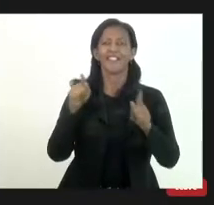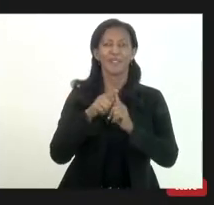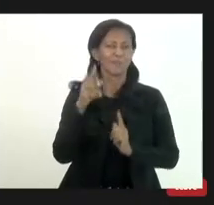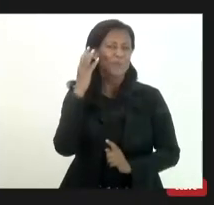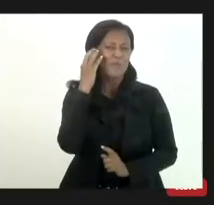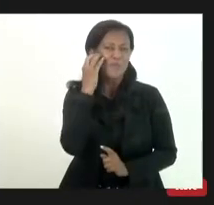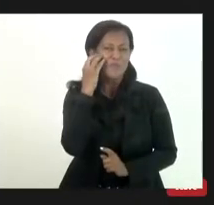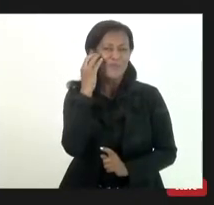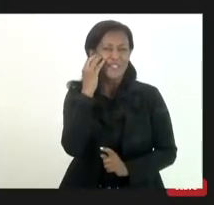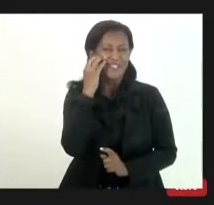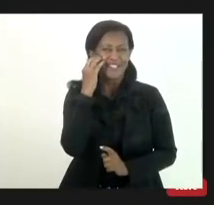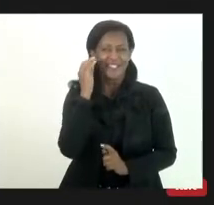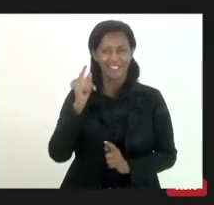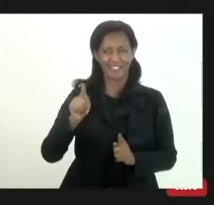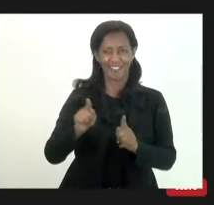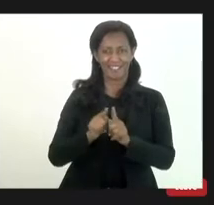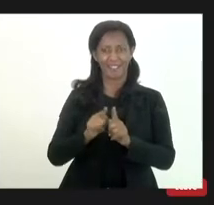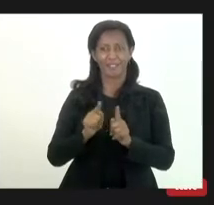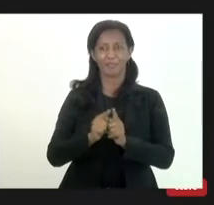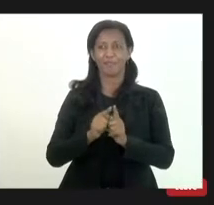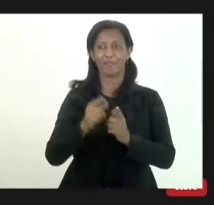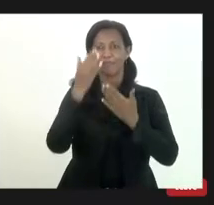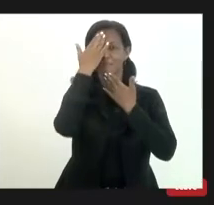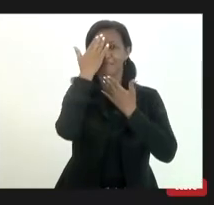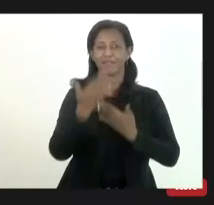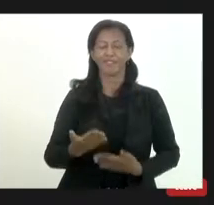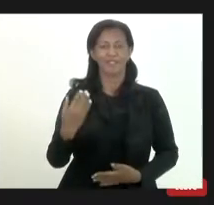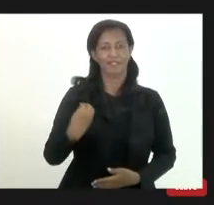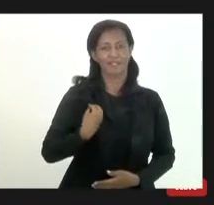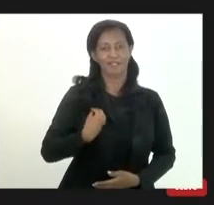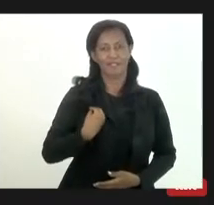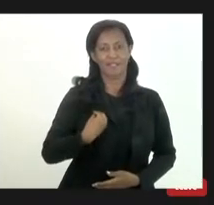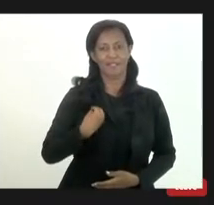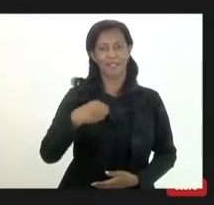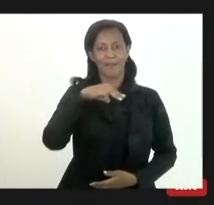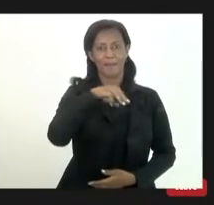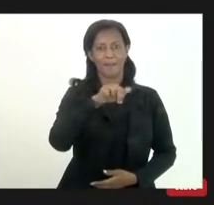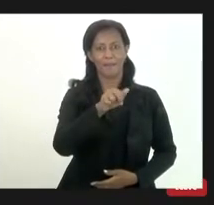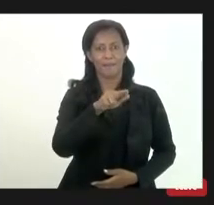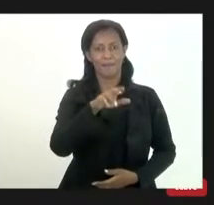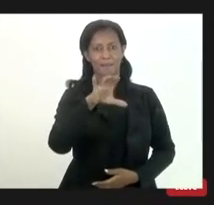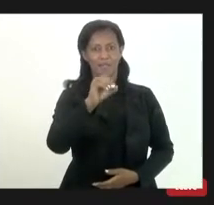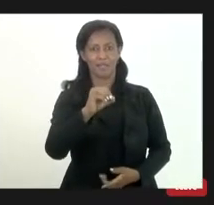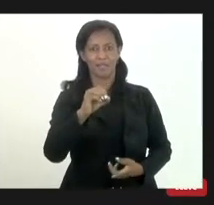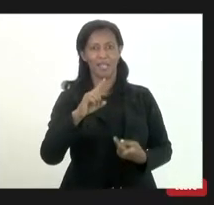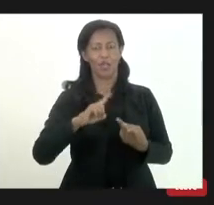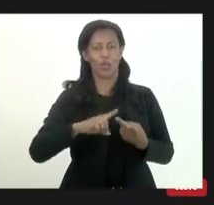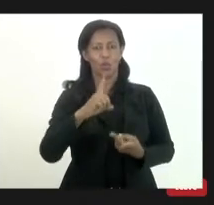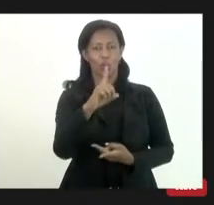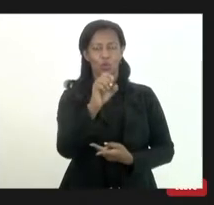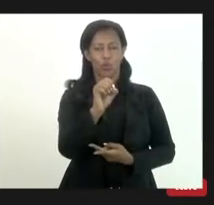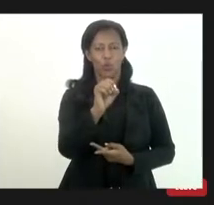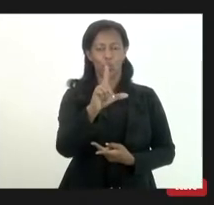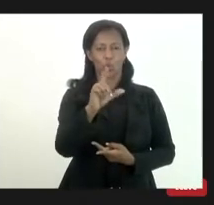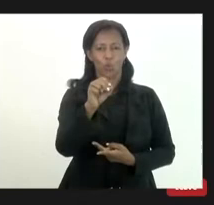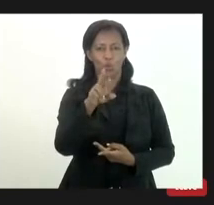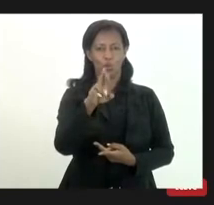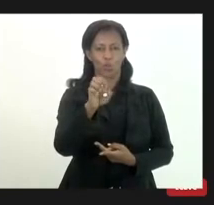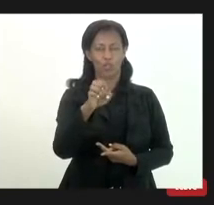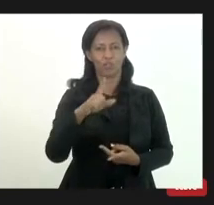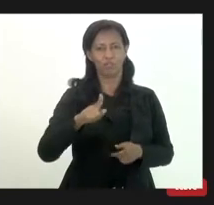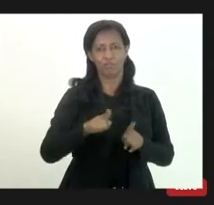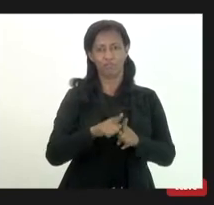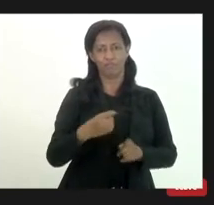Mônica Francisco, né? E agradecer a presença do Marcelo Monteiro, da Dolores Lima, e também